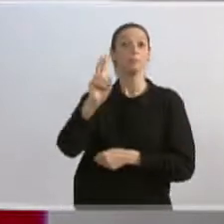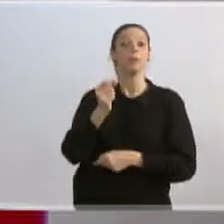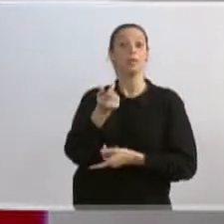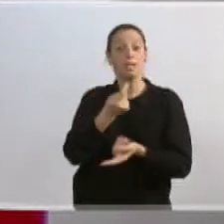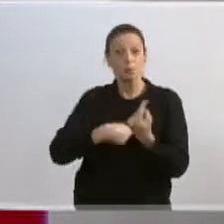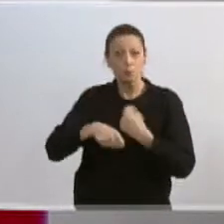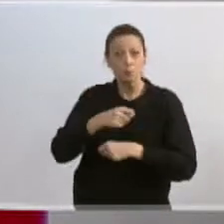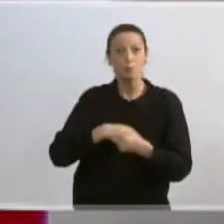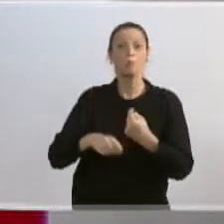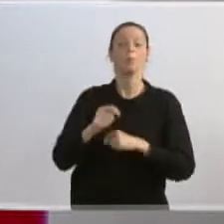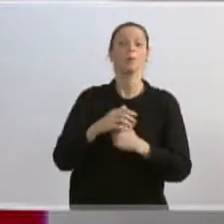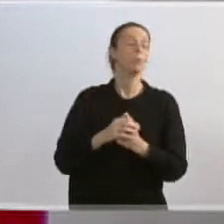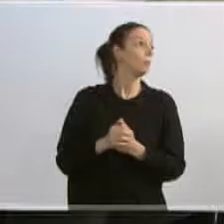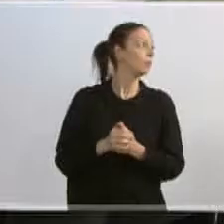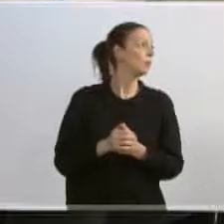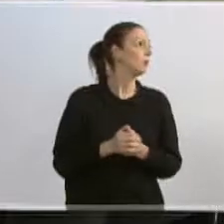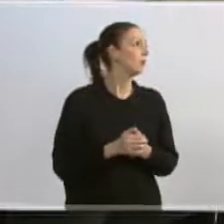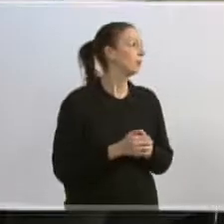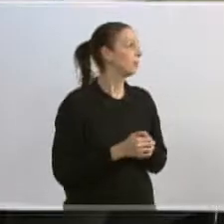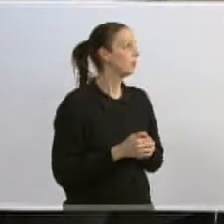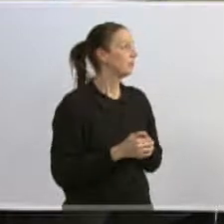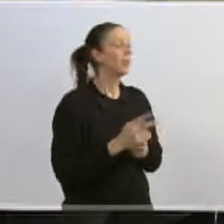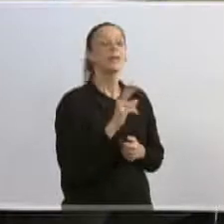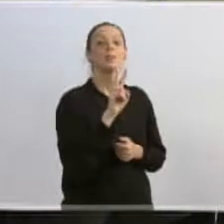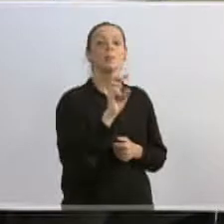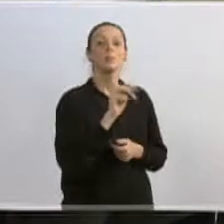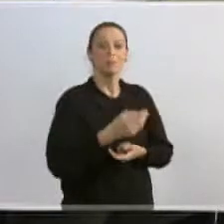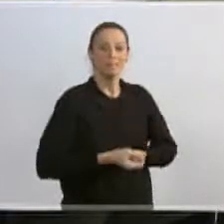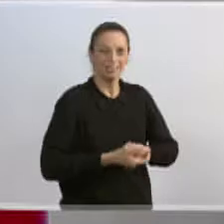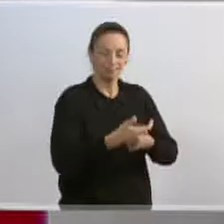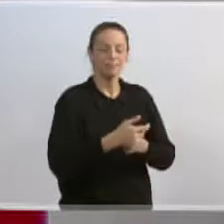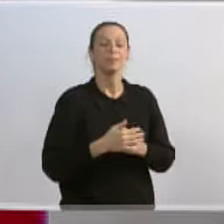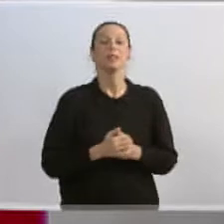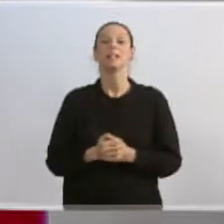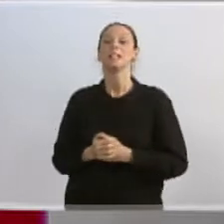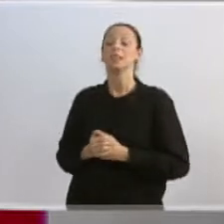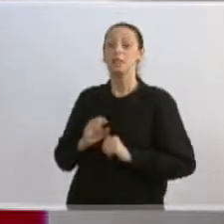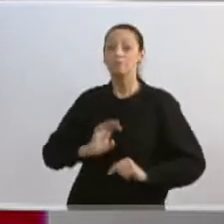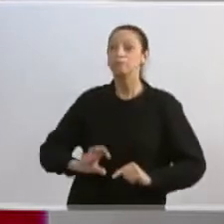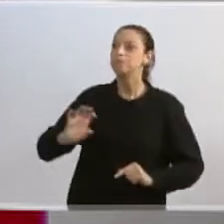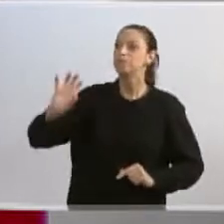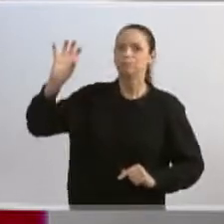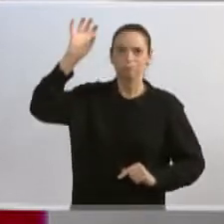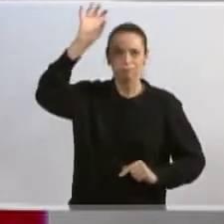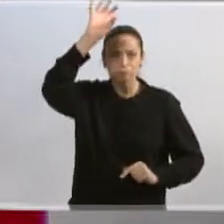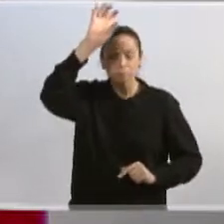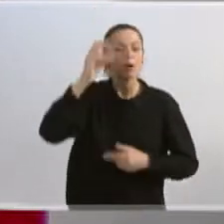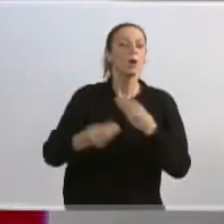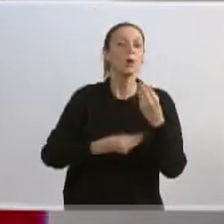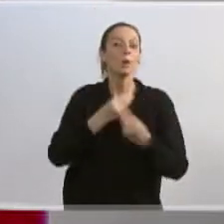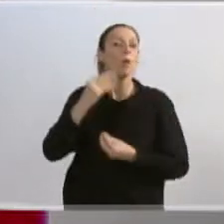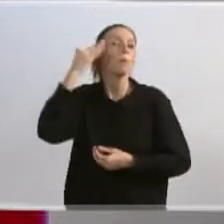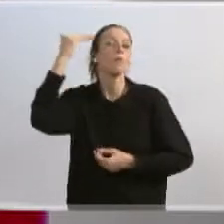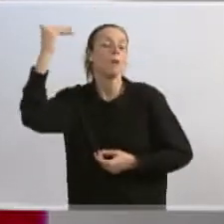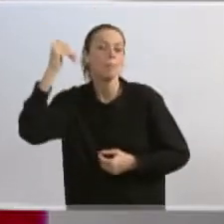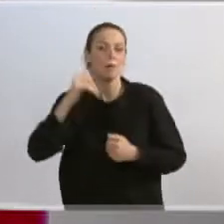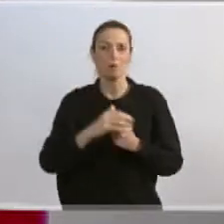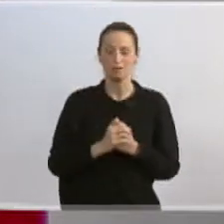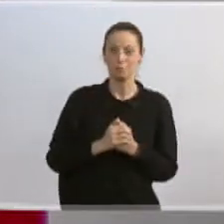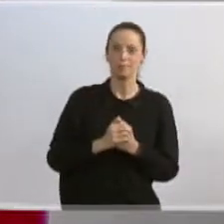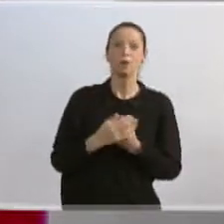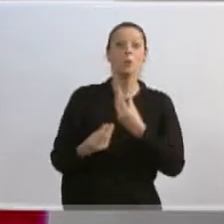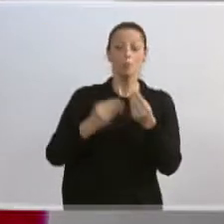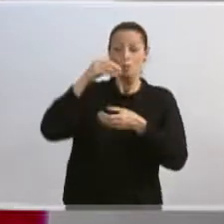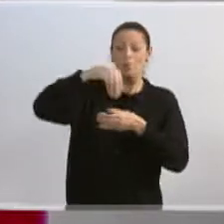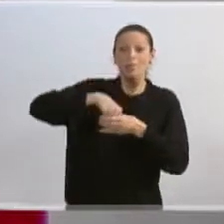do concelho mais dois minutos cada vez mais as regiões serão conhecidas por seu desenvolvimento